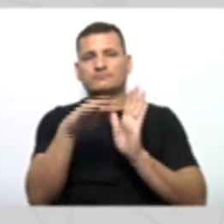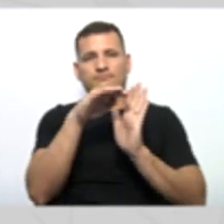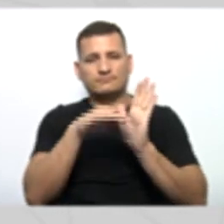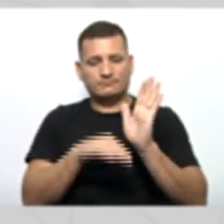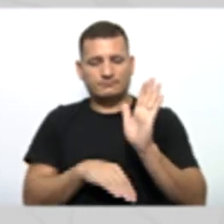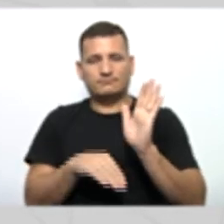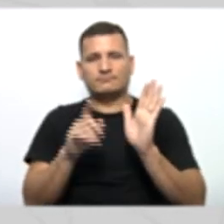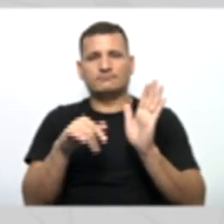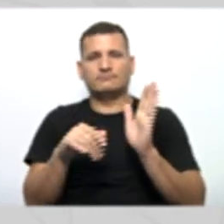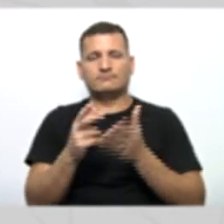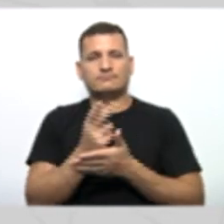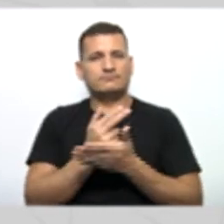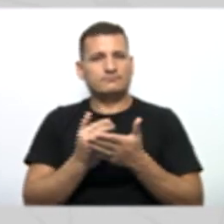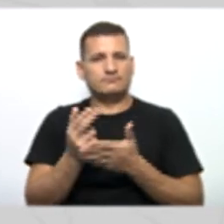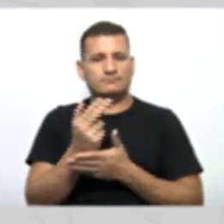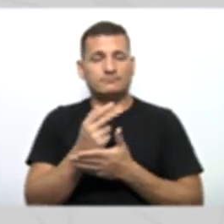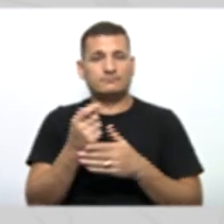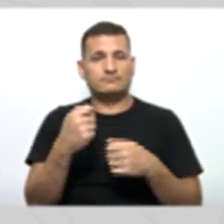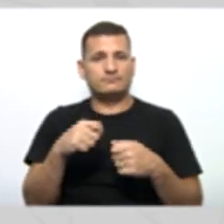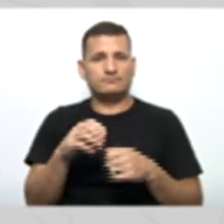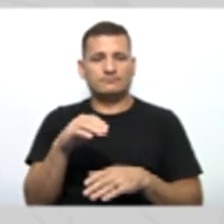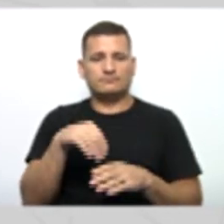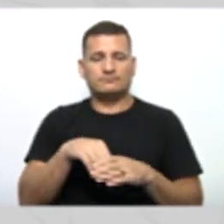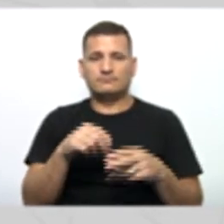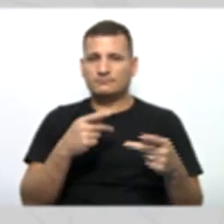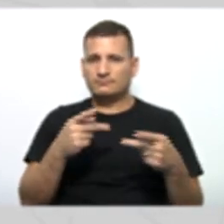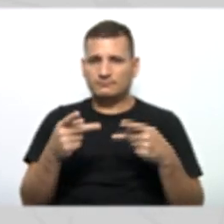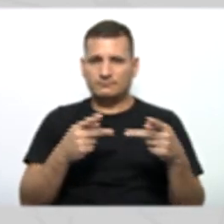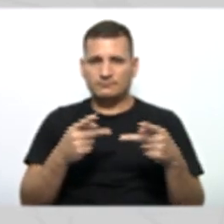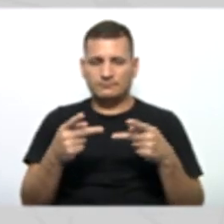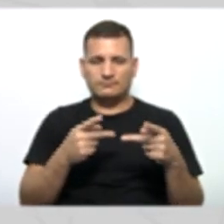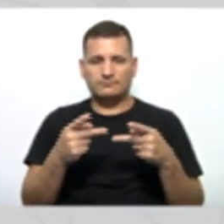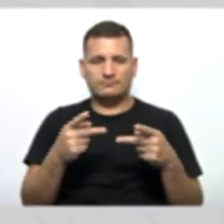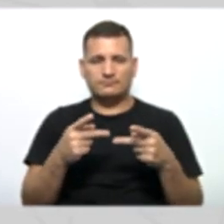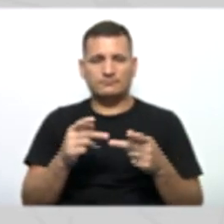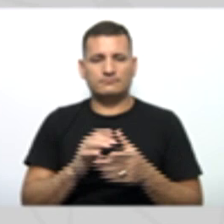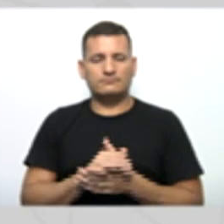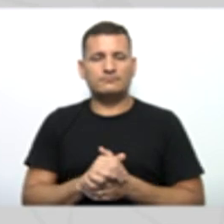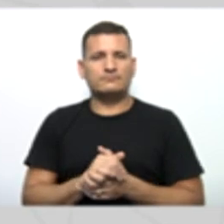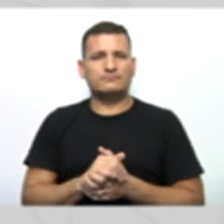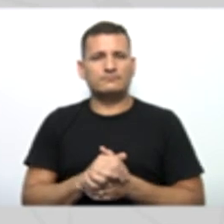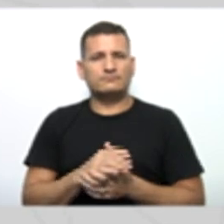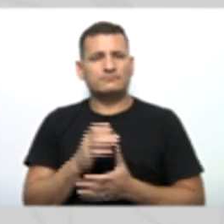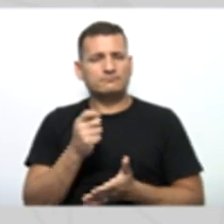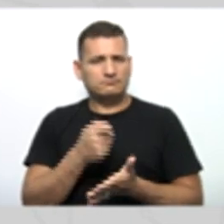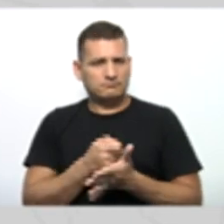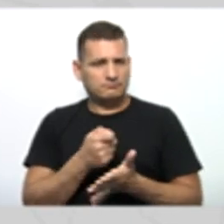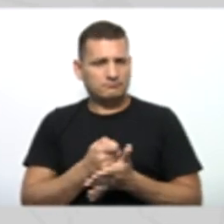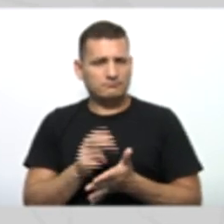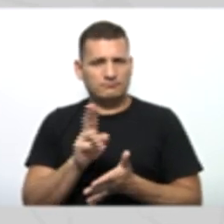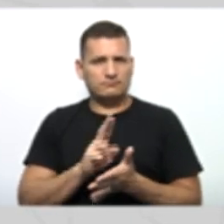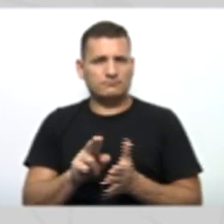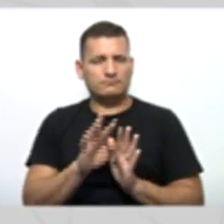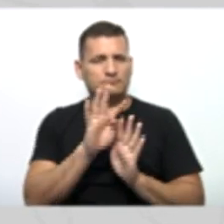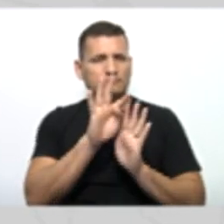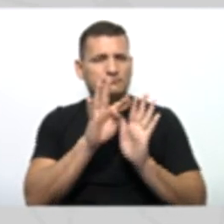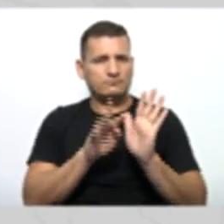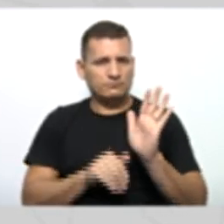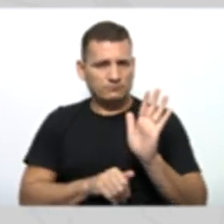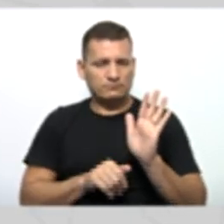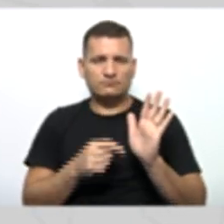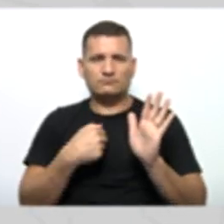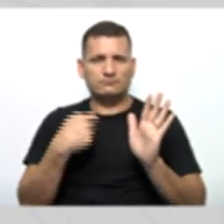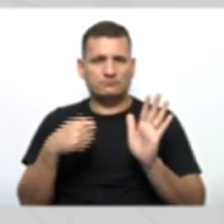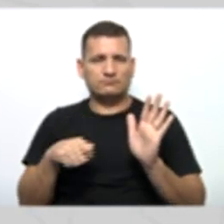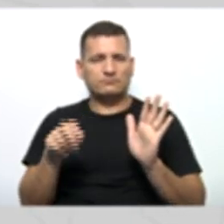um projeto tem que ter. Aloysio, é obrigado a utilizar todos. Aloysio, tenho que